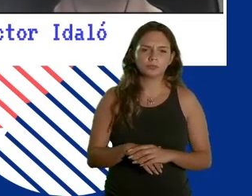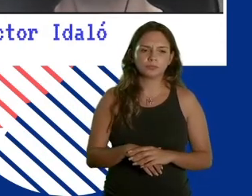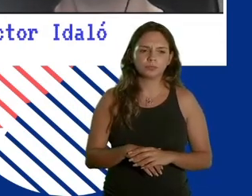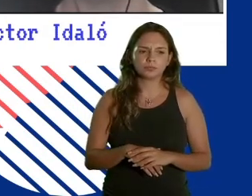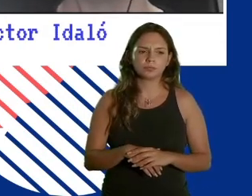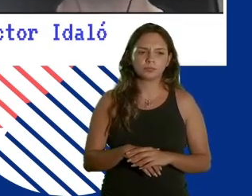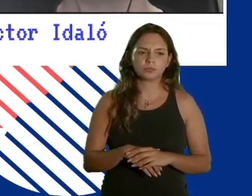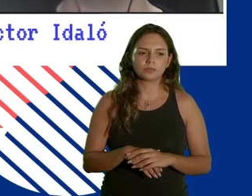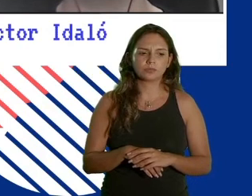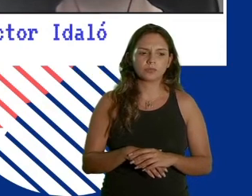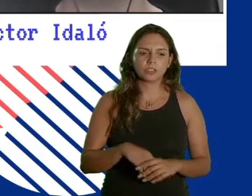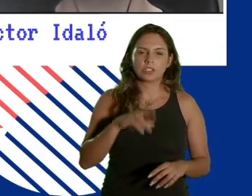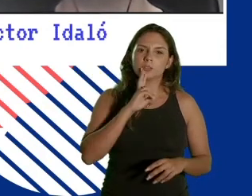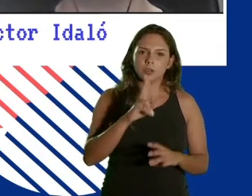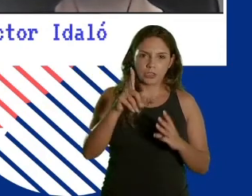de 2.000.